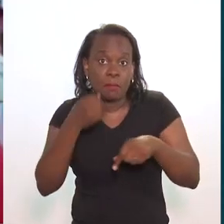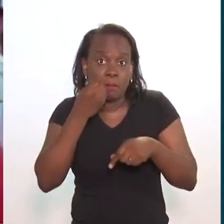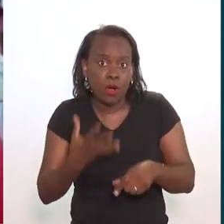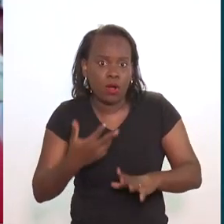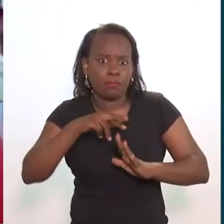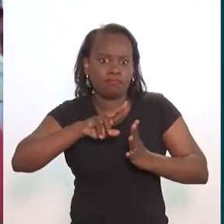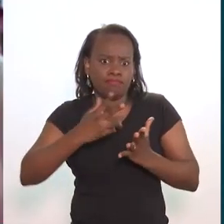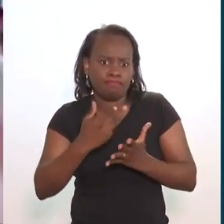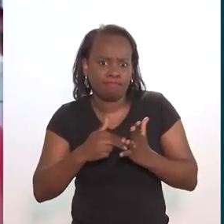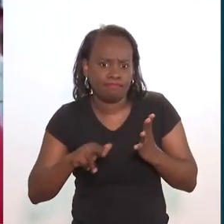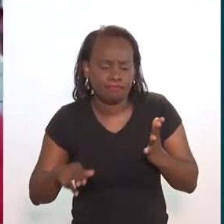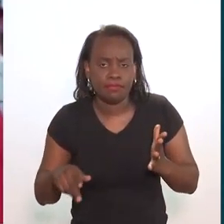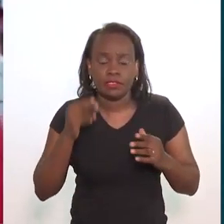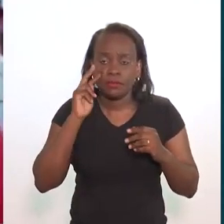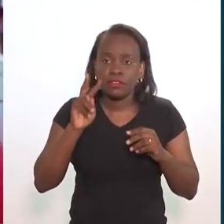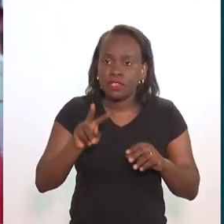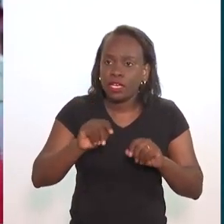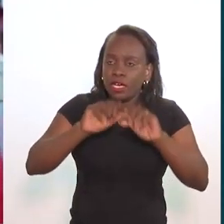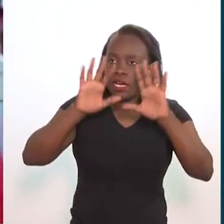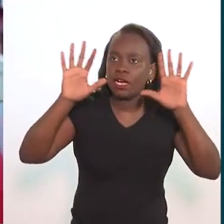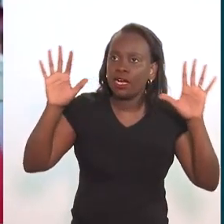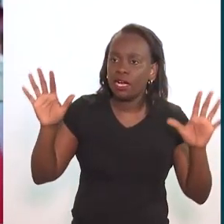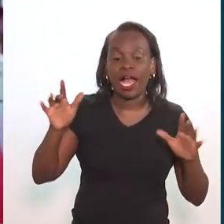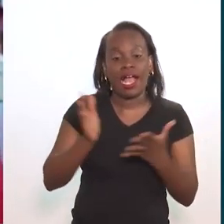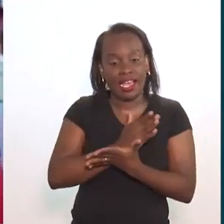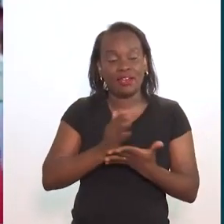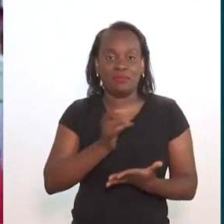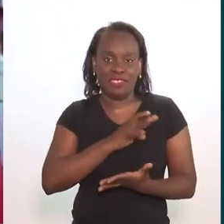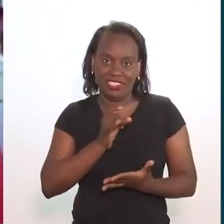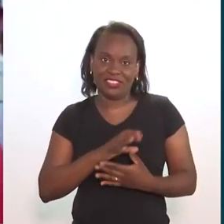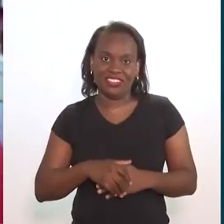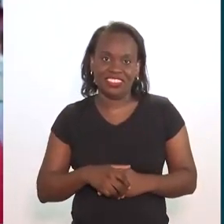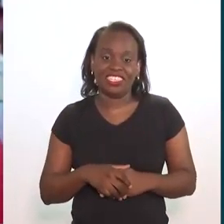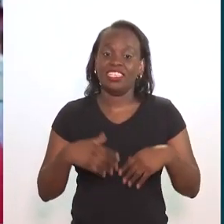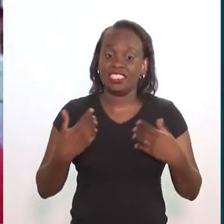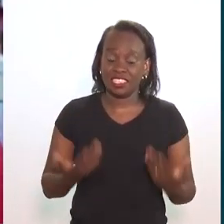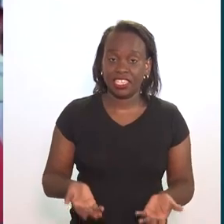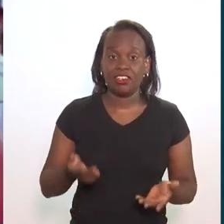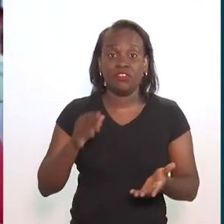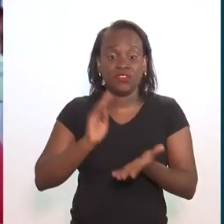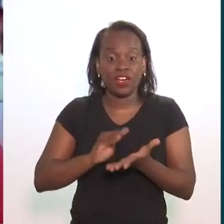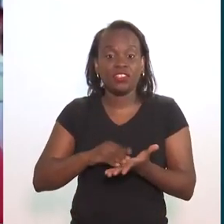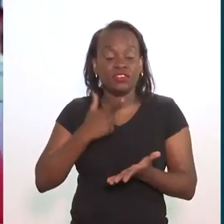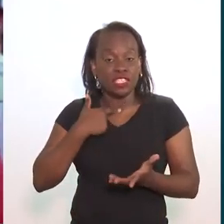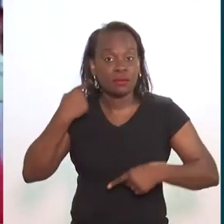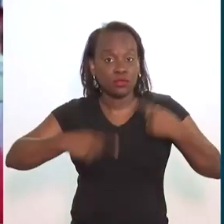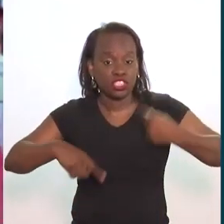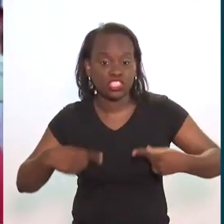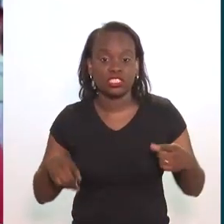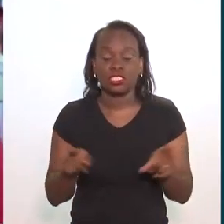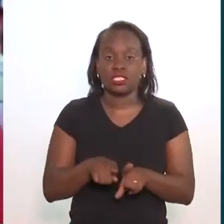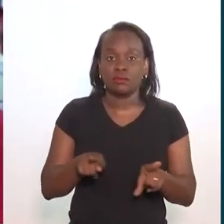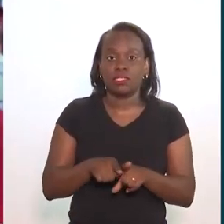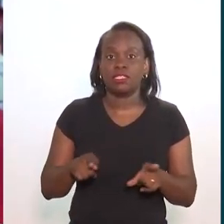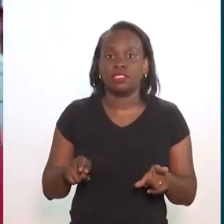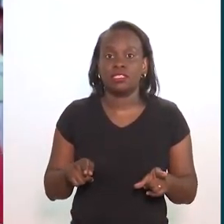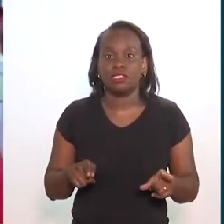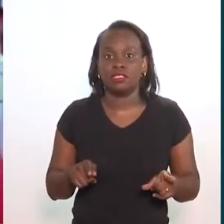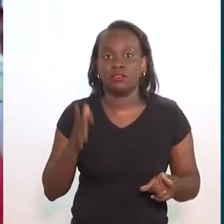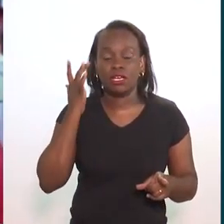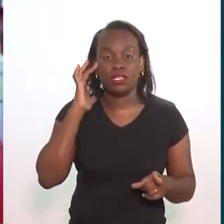qualidade. Isso amplia a visão. Isso dá medo. Então, assim, eu acho que a falta de vontade política, acho que